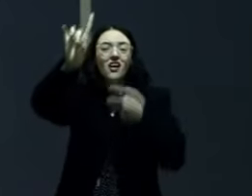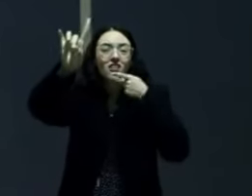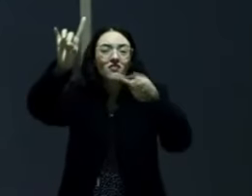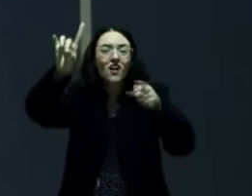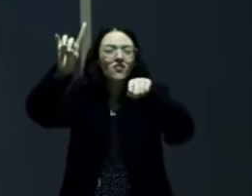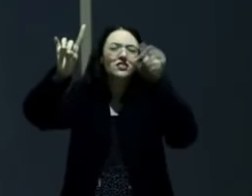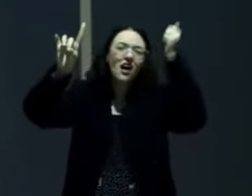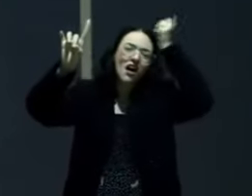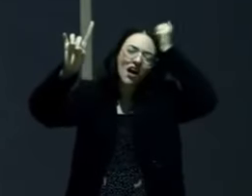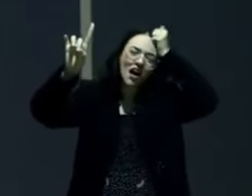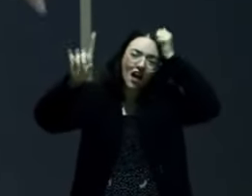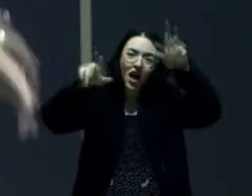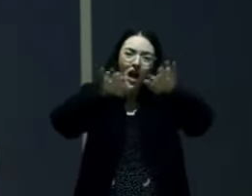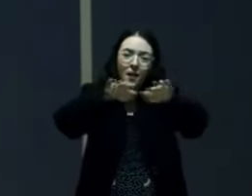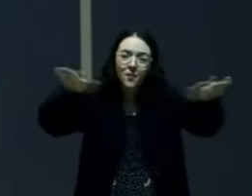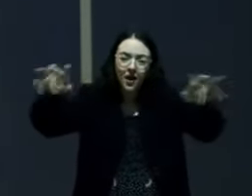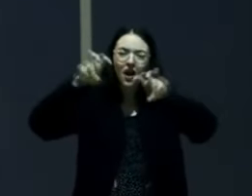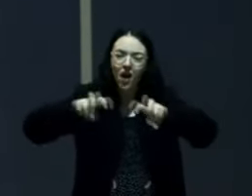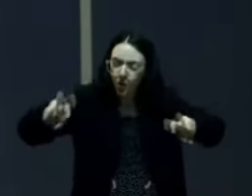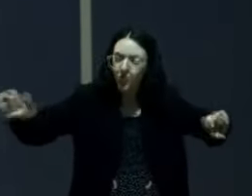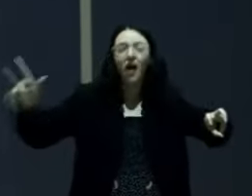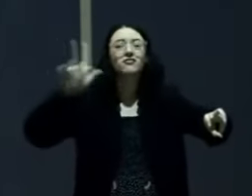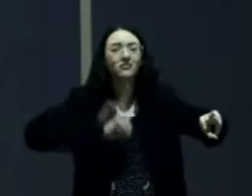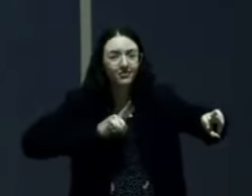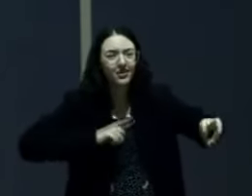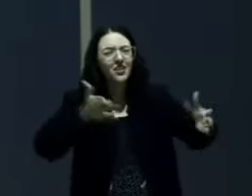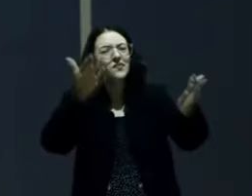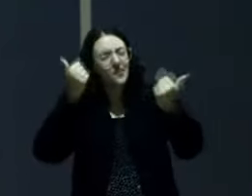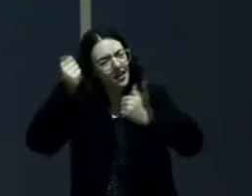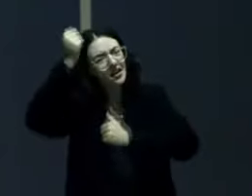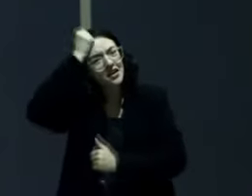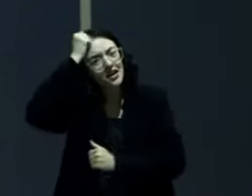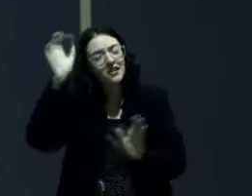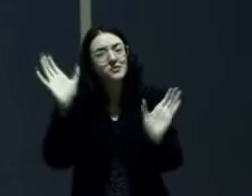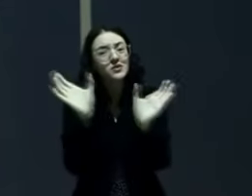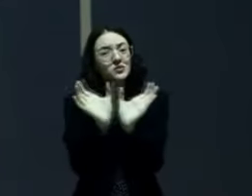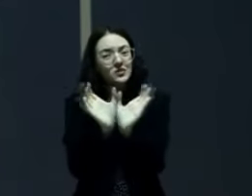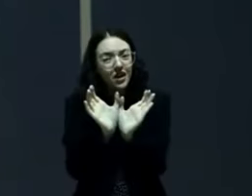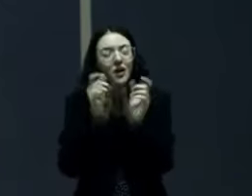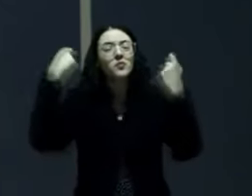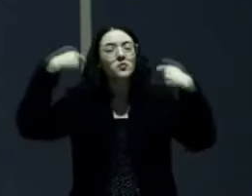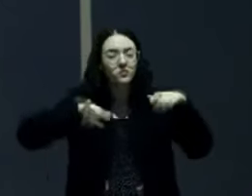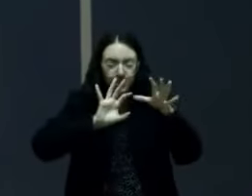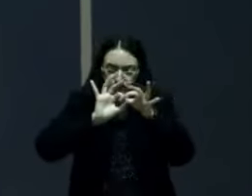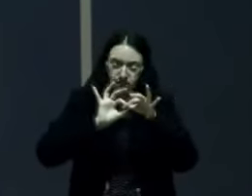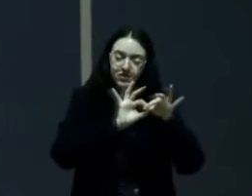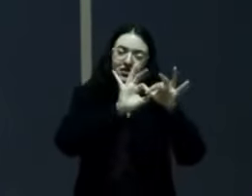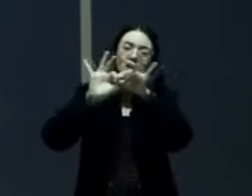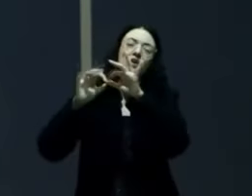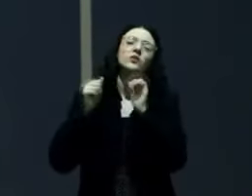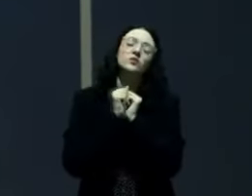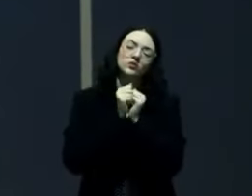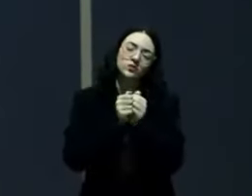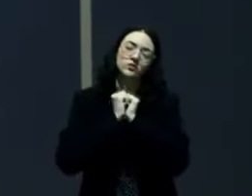mesa para você. Se arrepende, meu filho. Ceia é lugar de comunhão. É lugar de estarmos